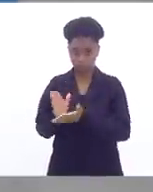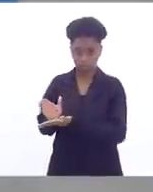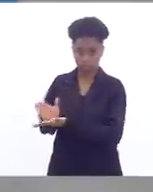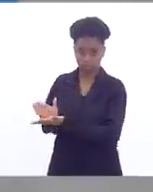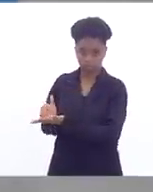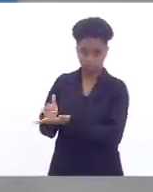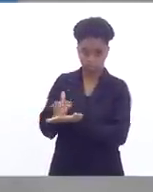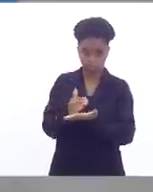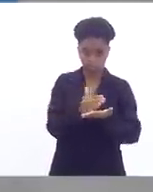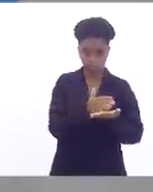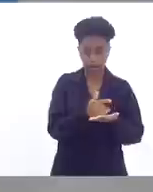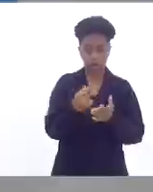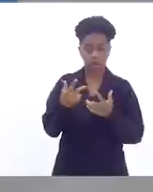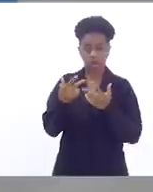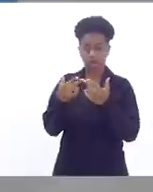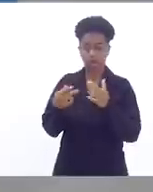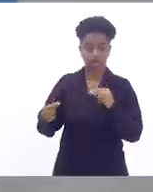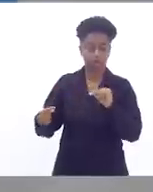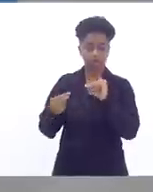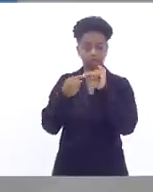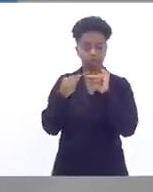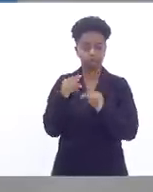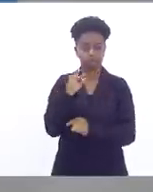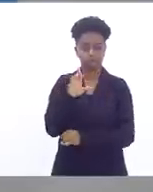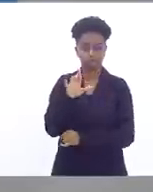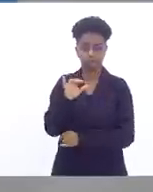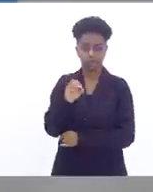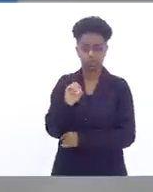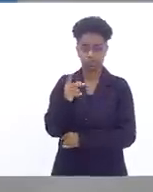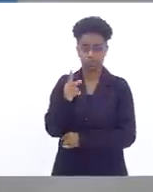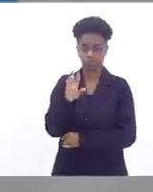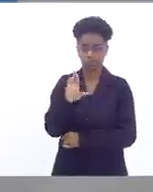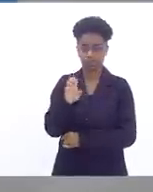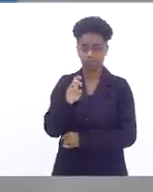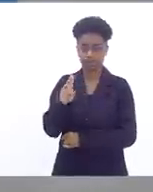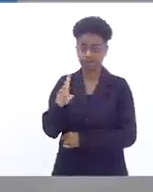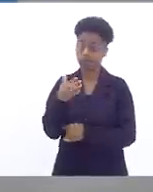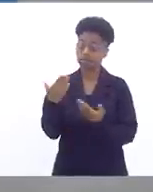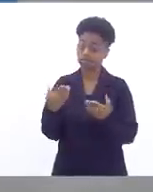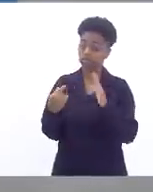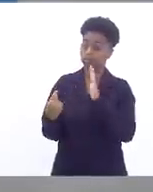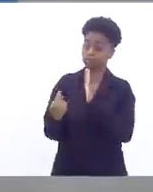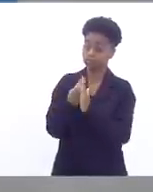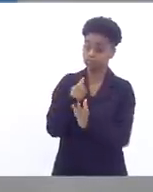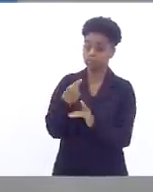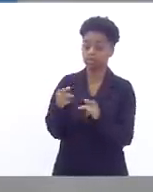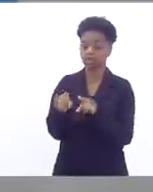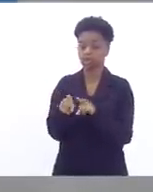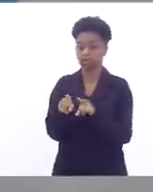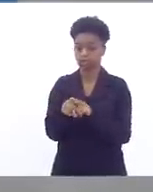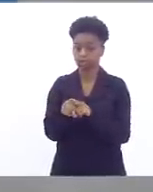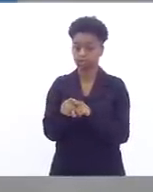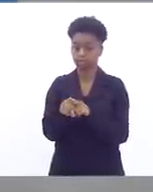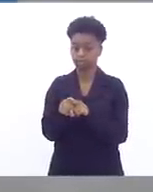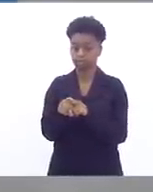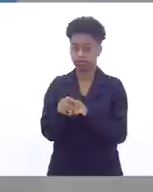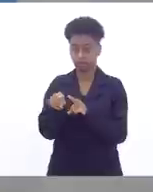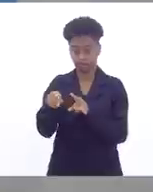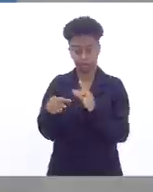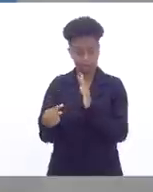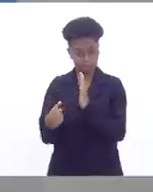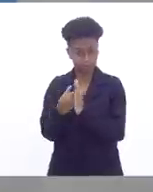que é exigido pelo rio previdência então também então perguntando essa daqui foi essa pergunta é